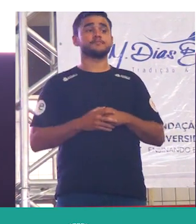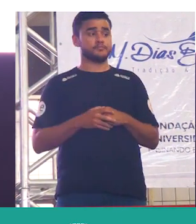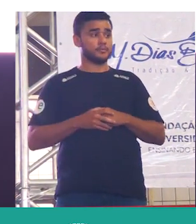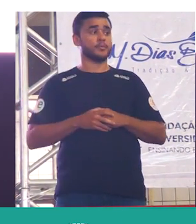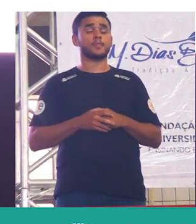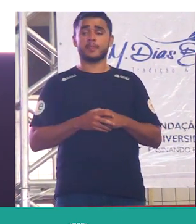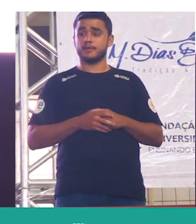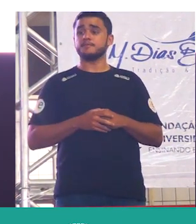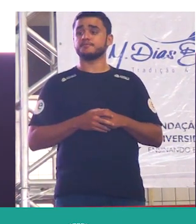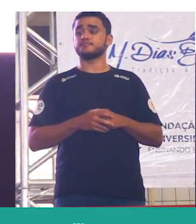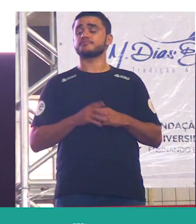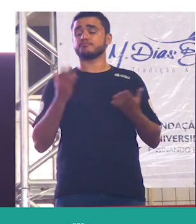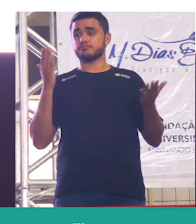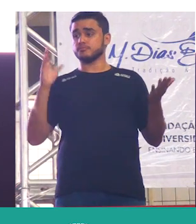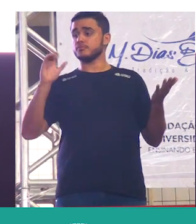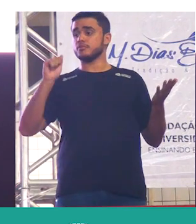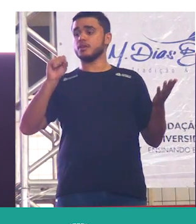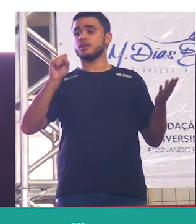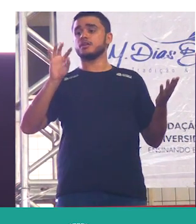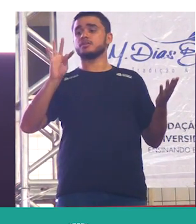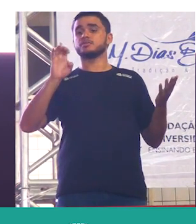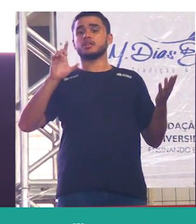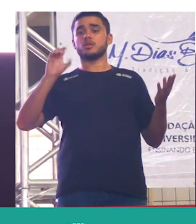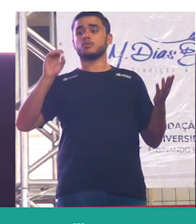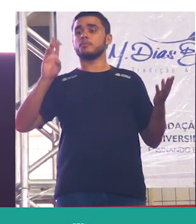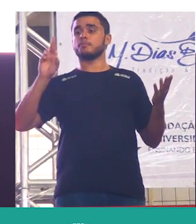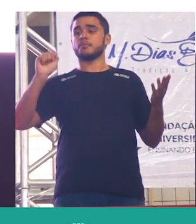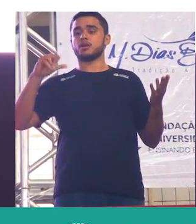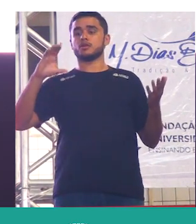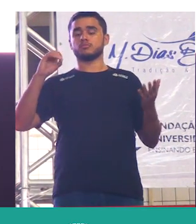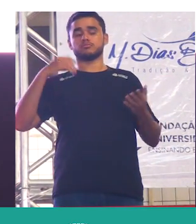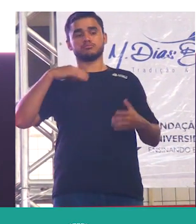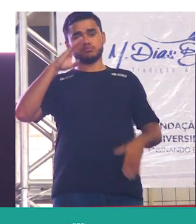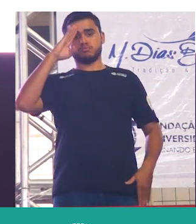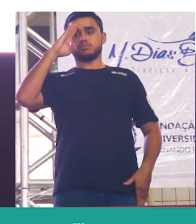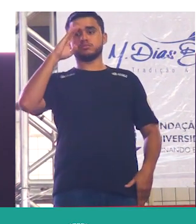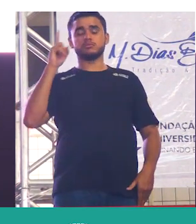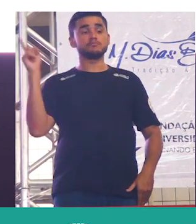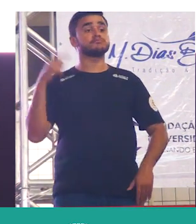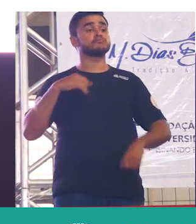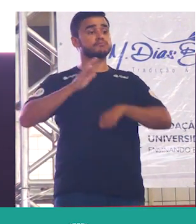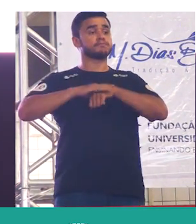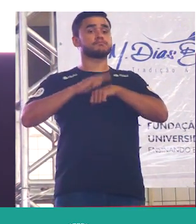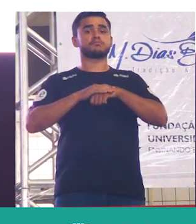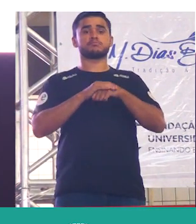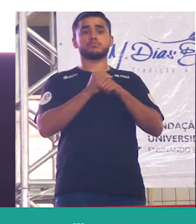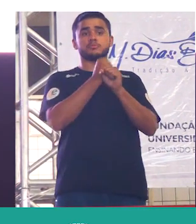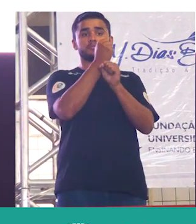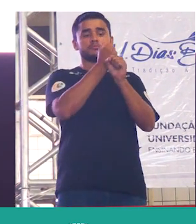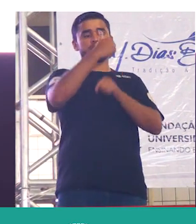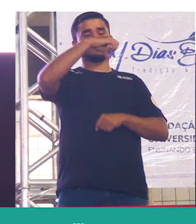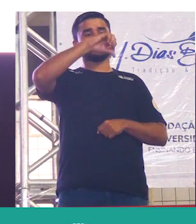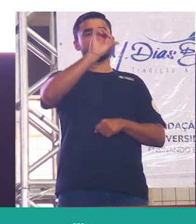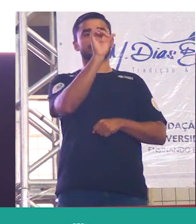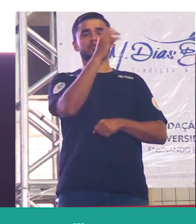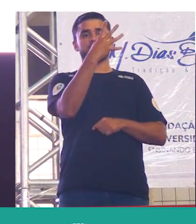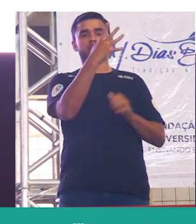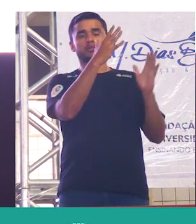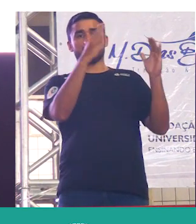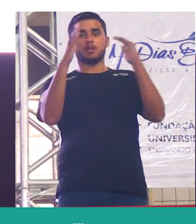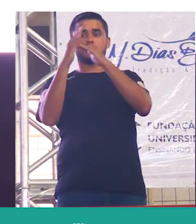de Alencar Castelo Branco, marechal do Exército, governou o Brasil de 64